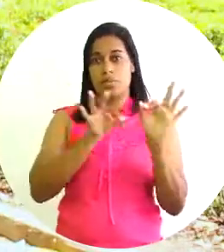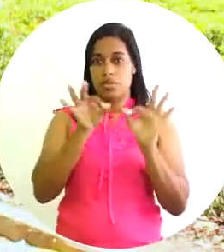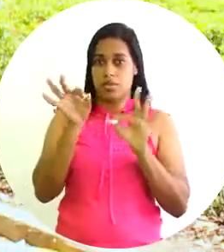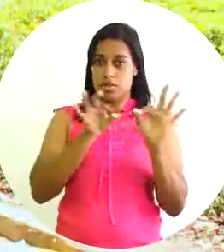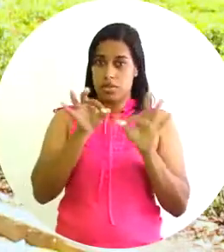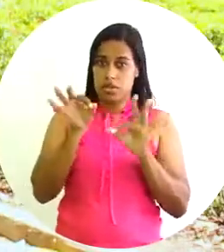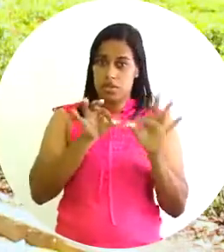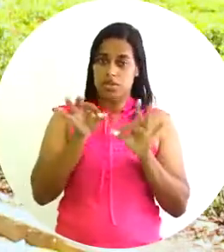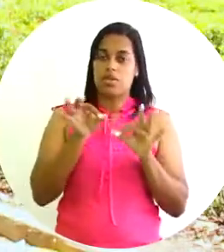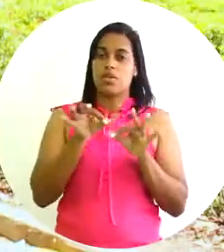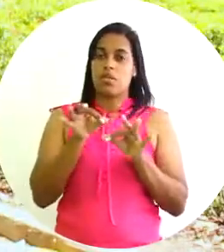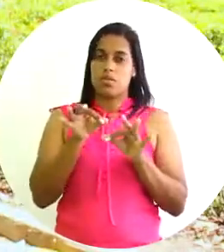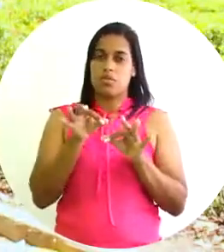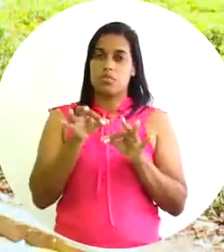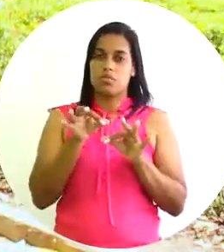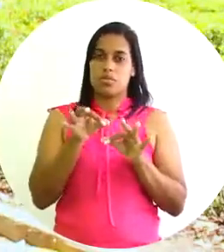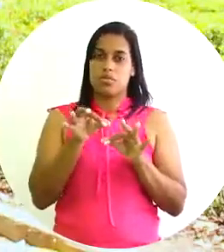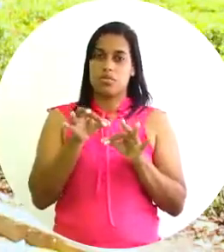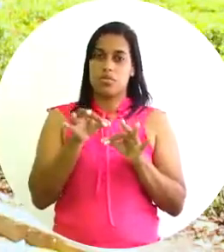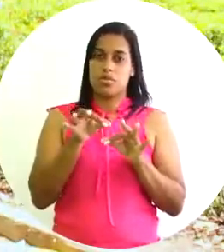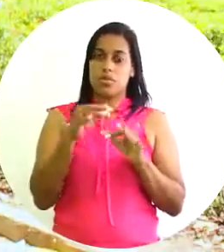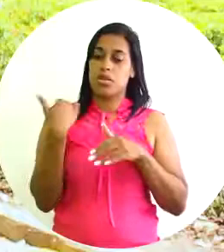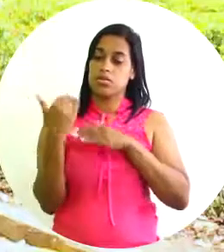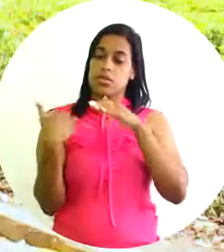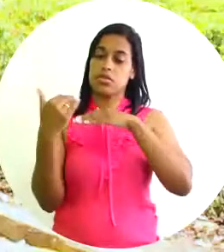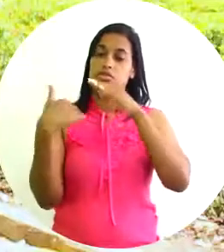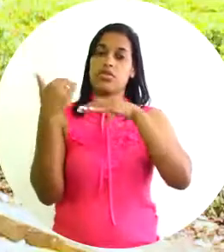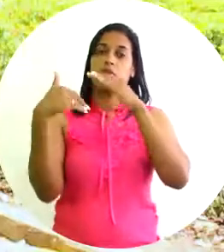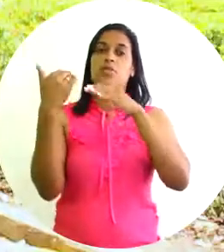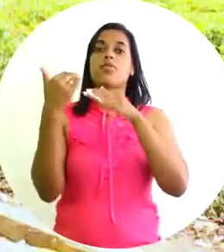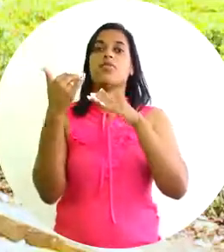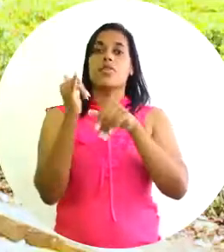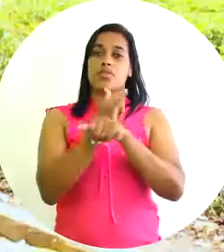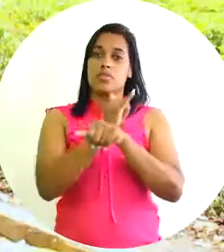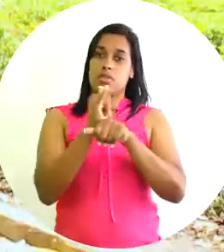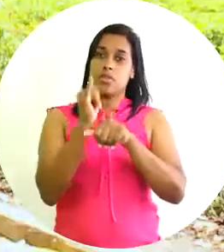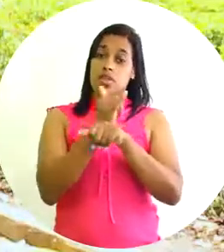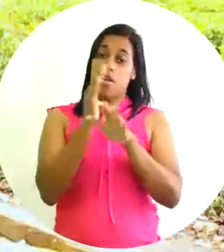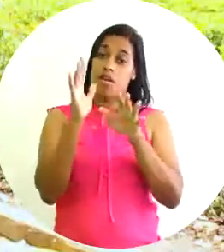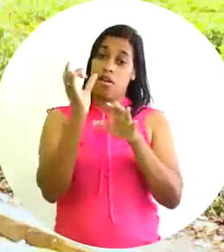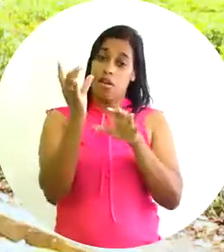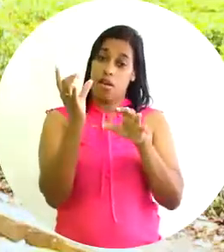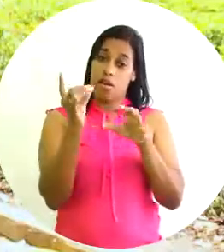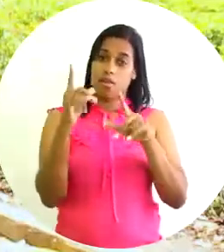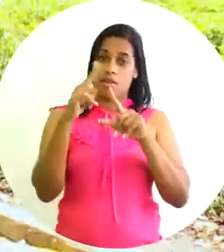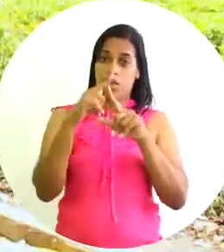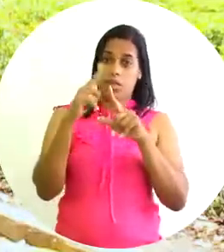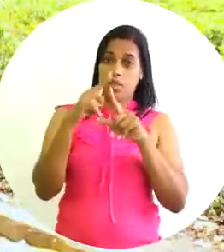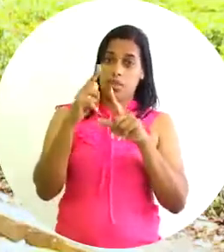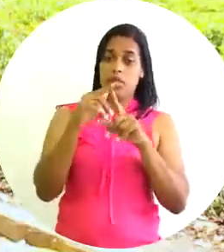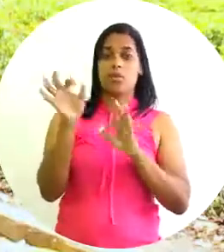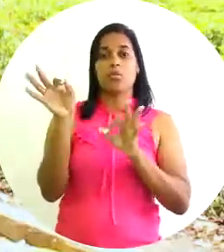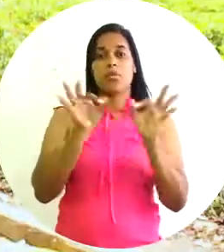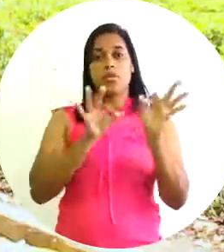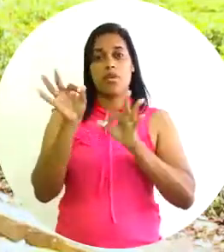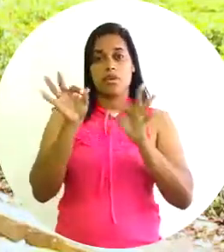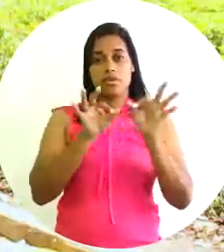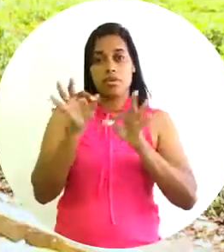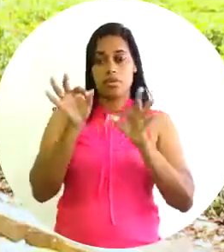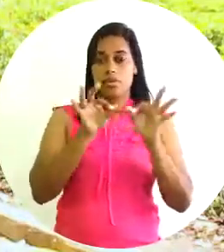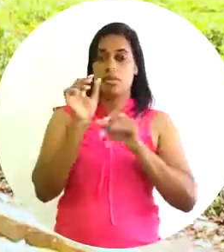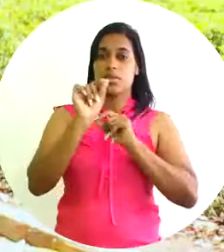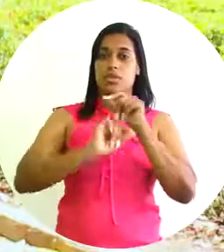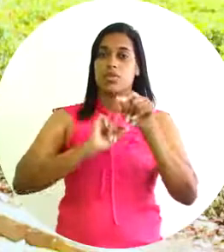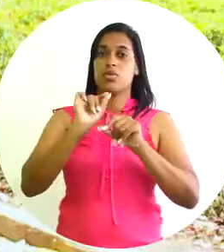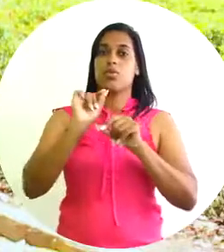organismos que vão desenvolver normas e cada tipo de organismo é organizado, é